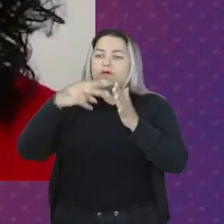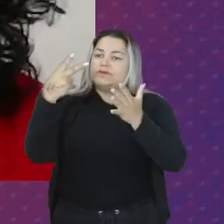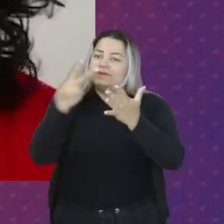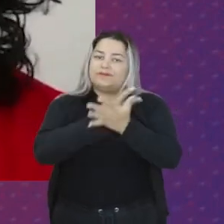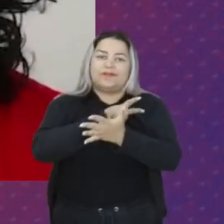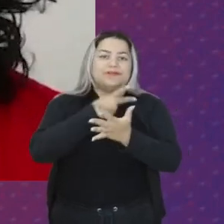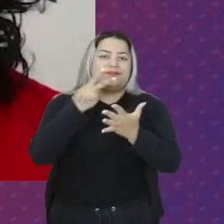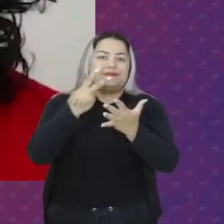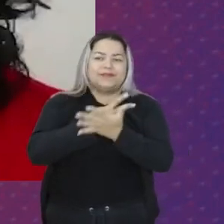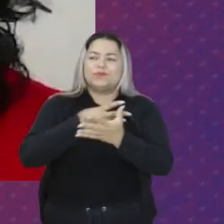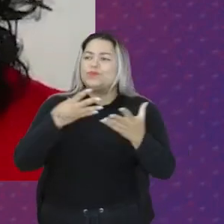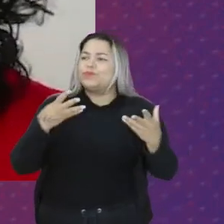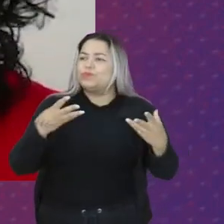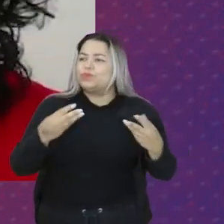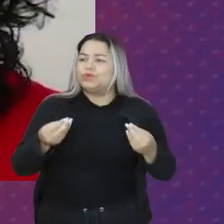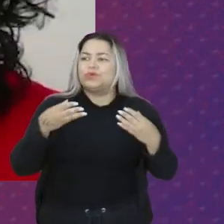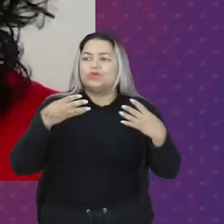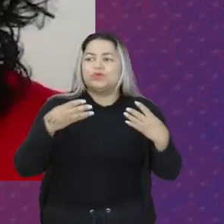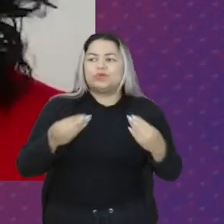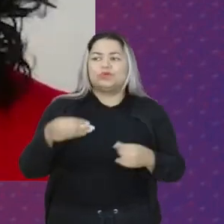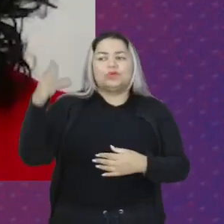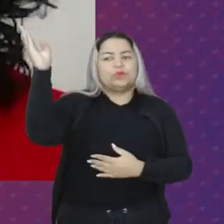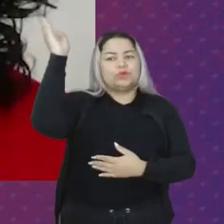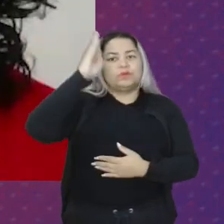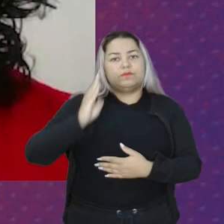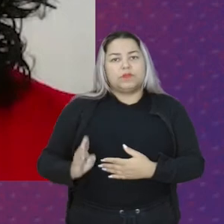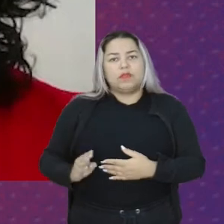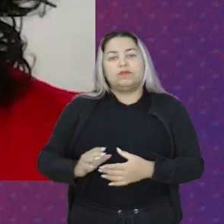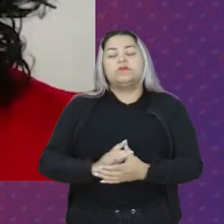acontece demais no Brasil é quando